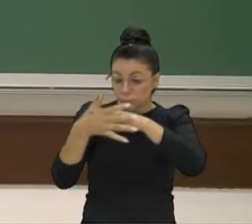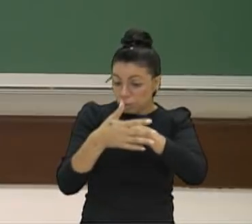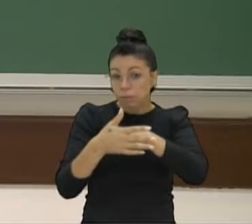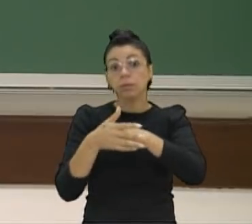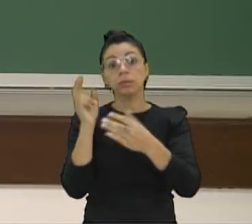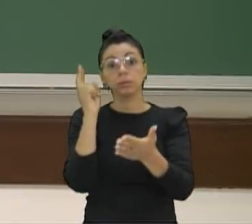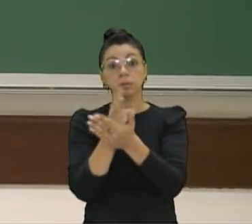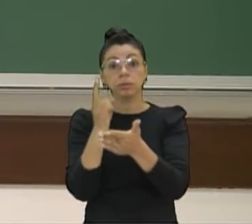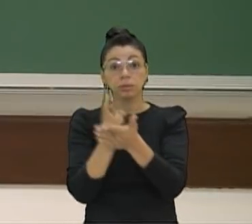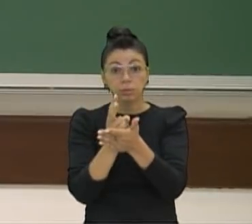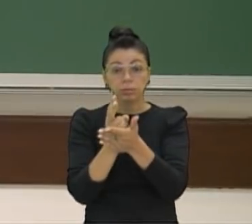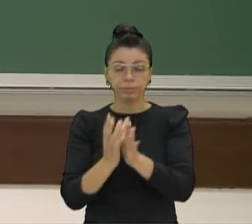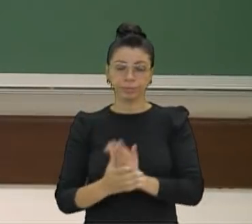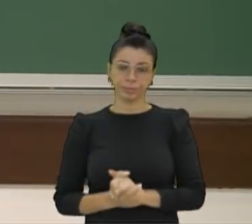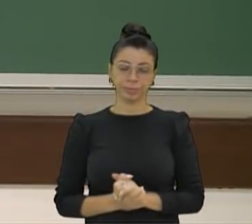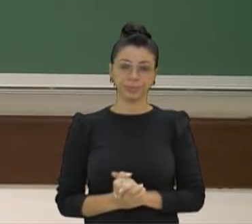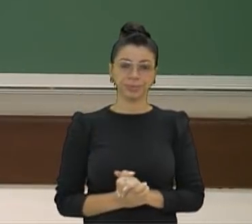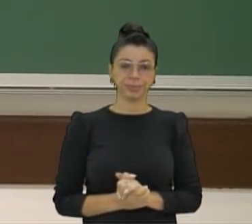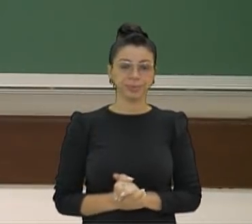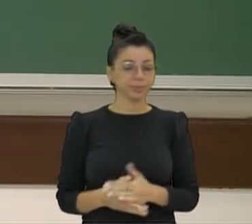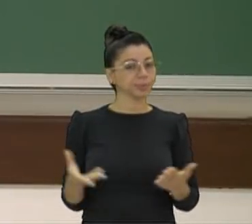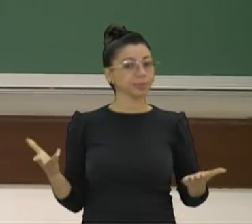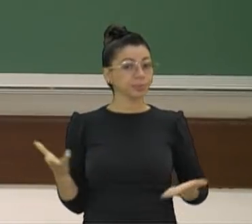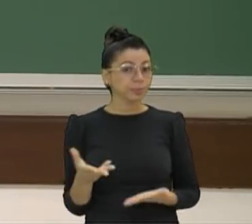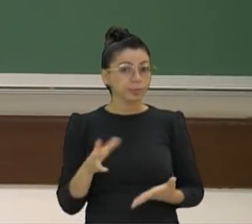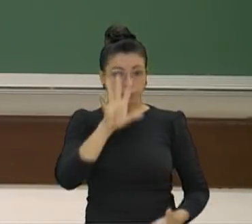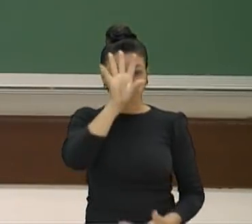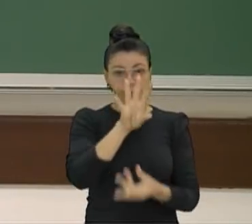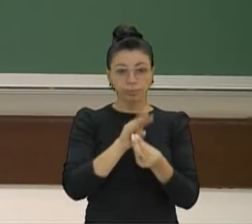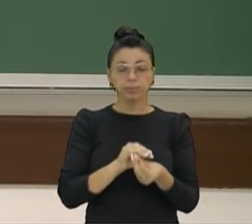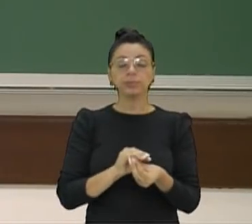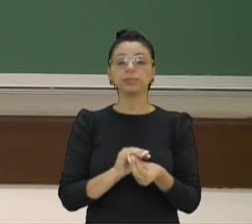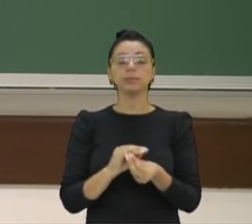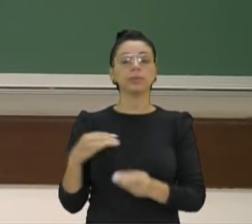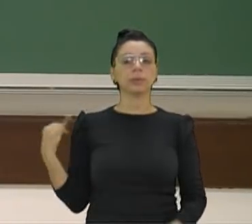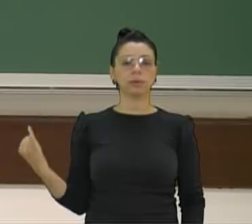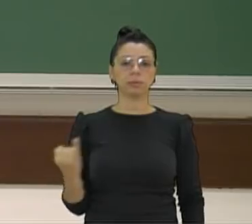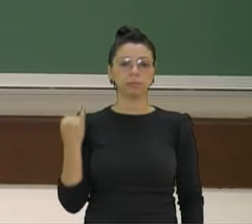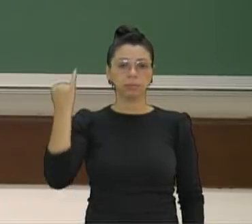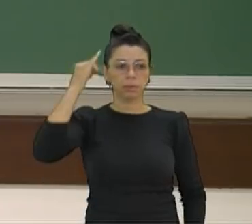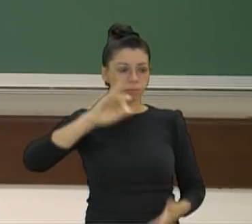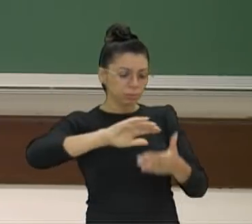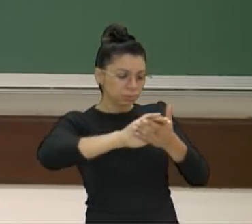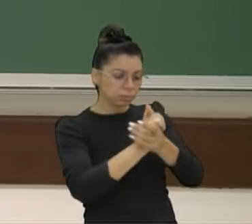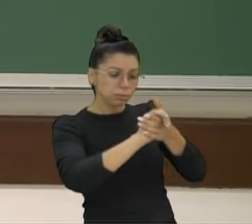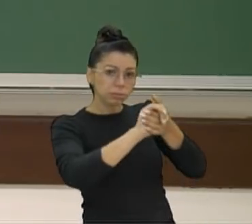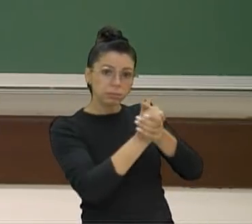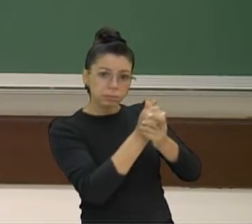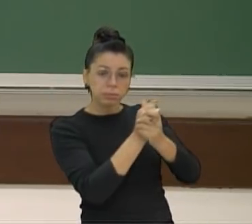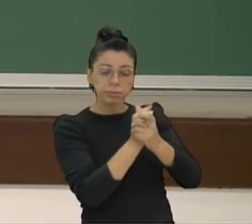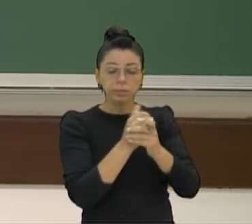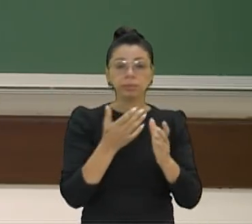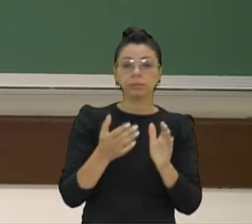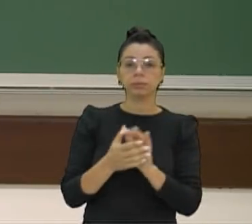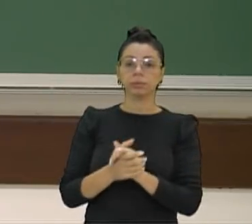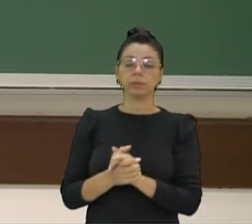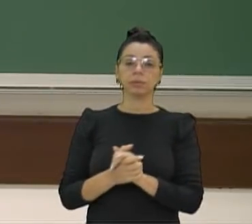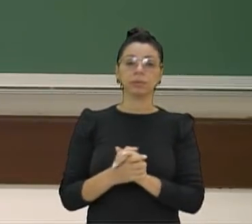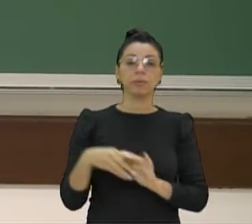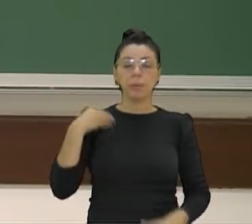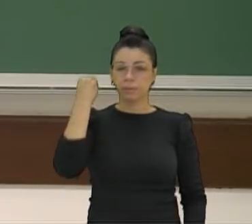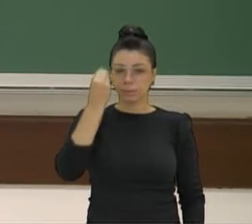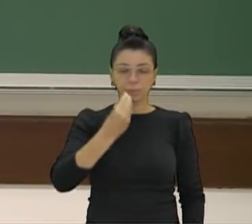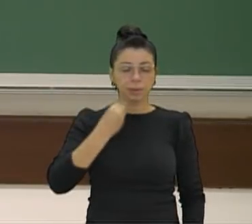acontecendo. E agora, para a gente entender um pouquinho dessa importância de lavar bem as mãos, nós vamos fazer aqui um experimento